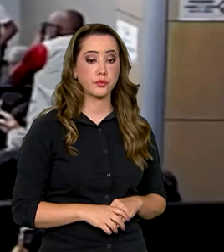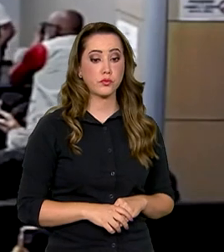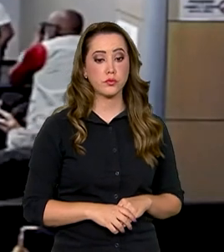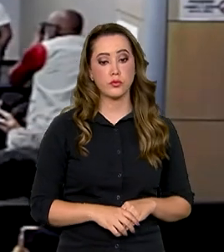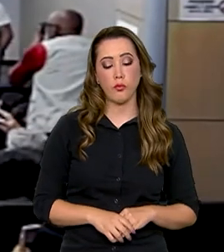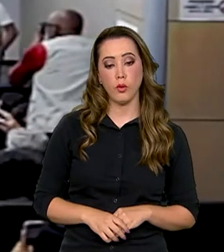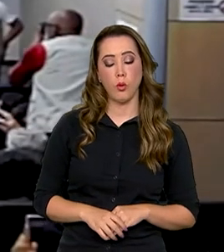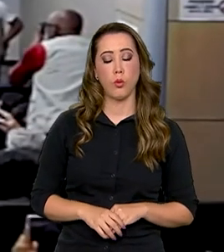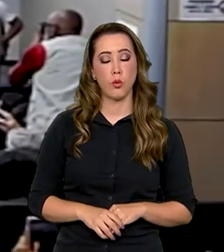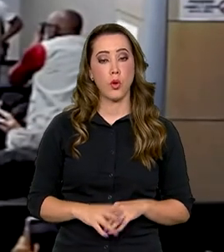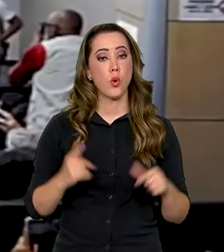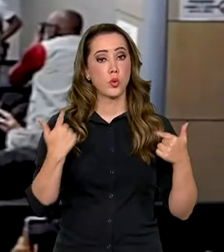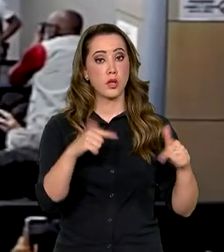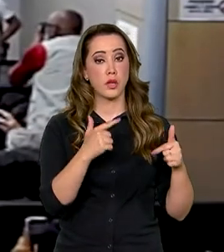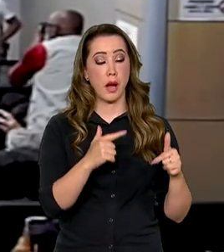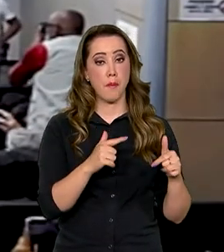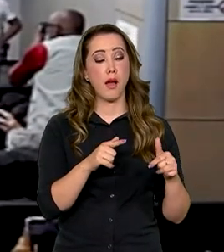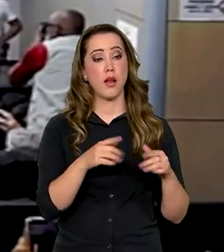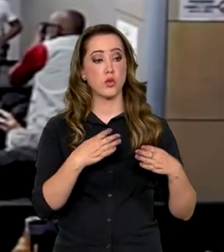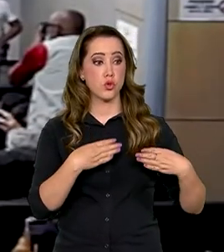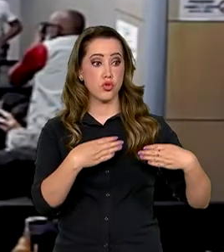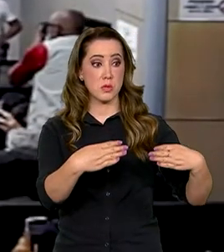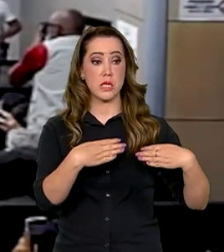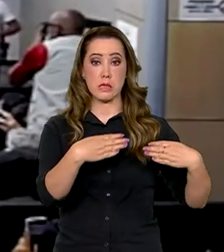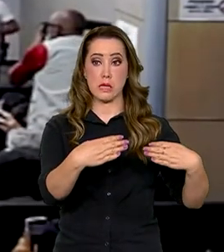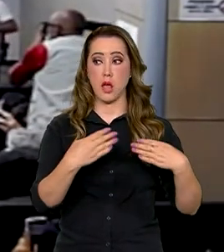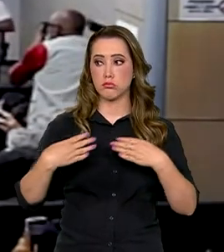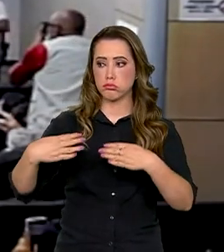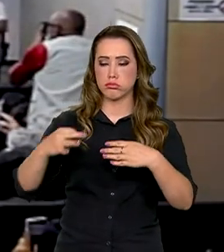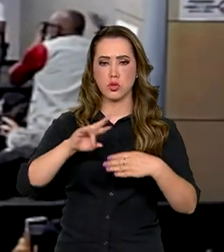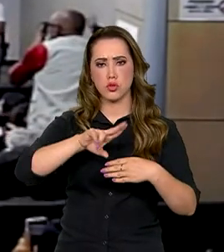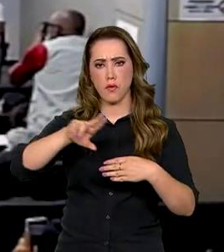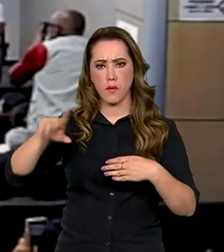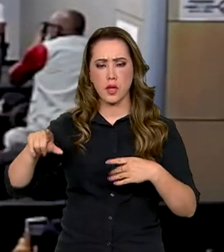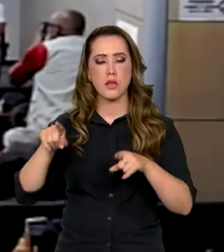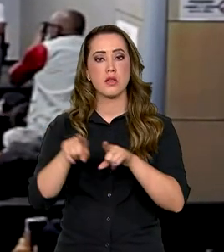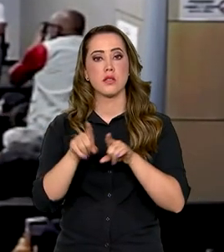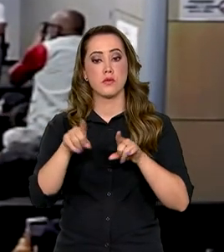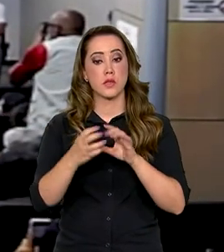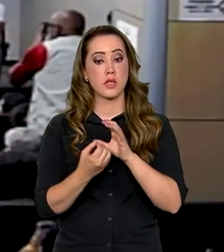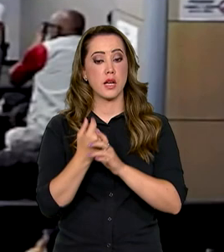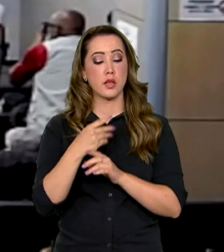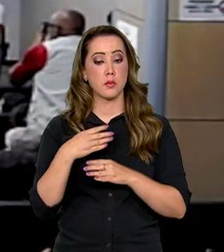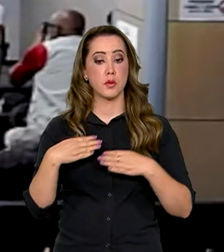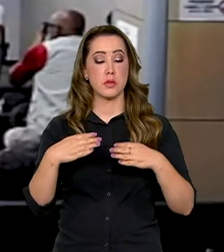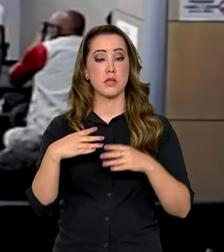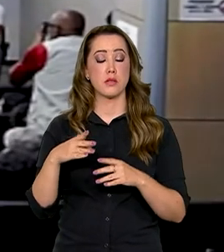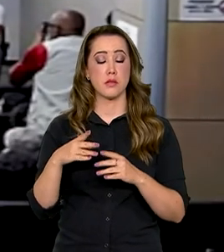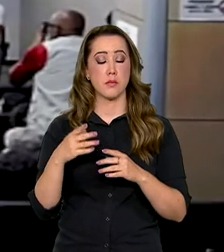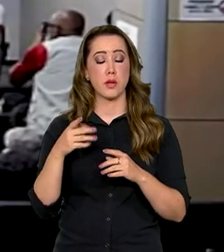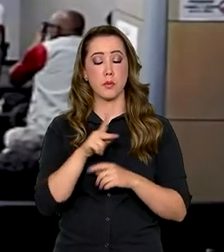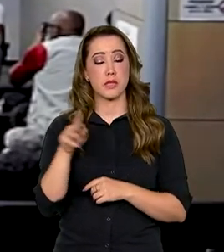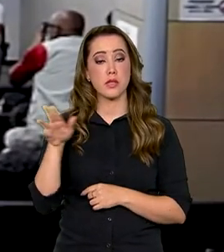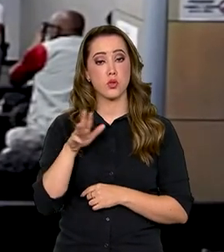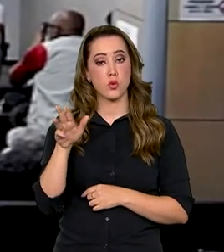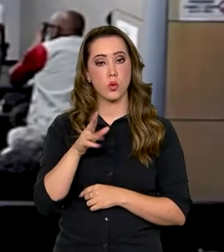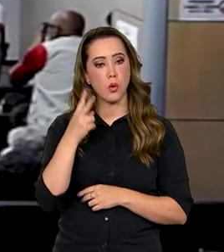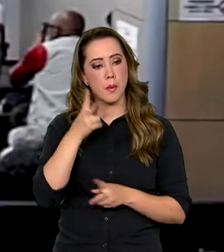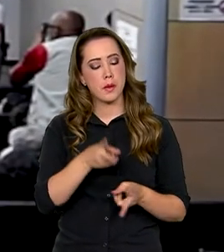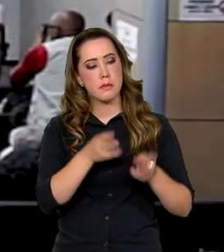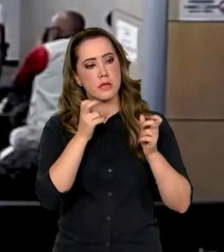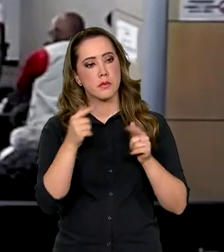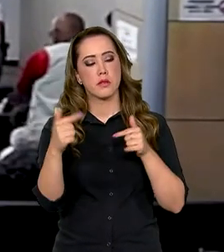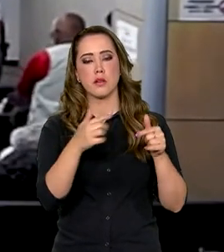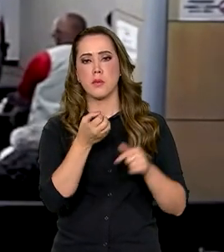de ministérios da ala social foi instituído pelo presidente Lula para identificar iniciativas